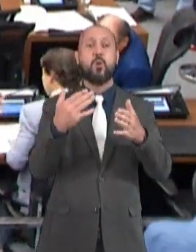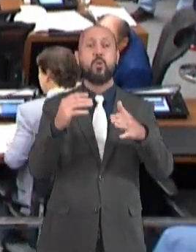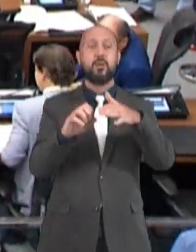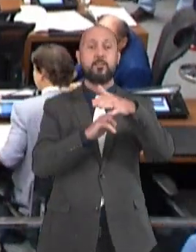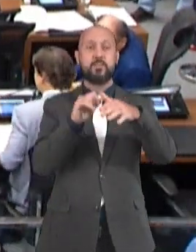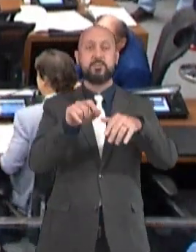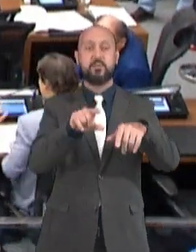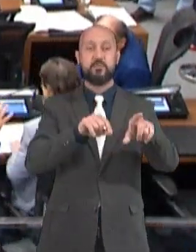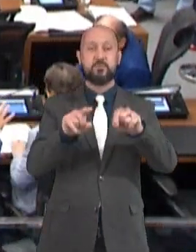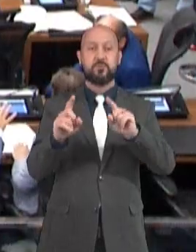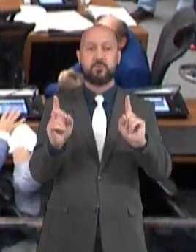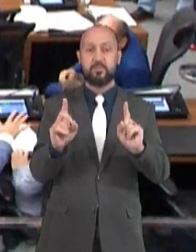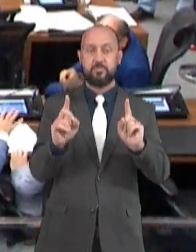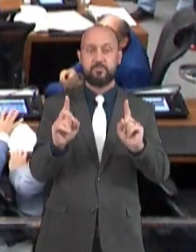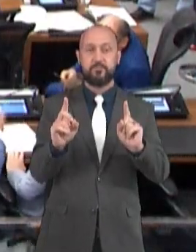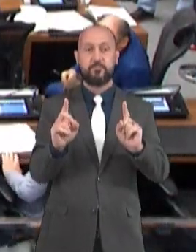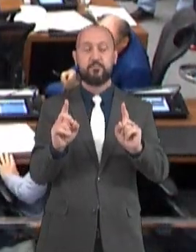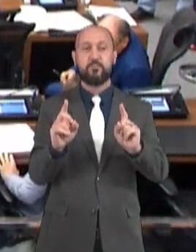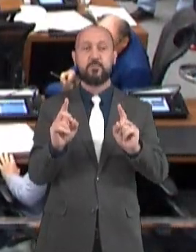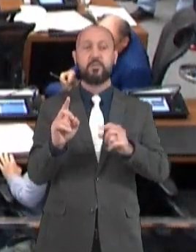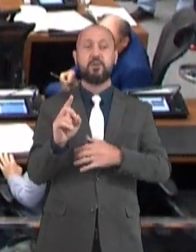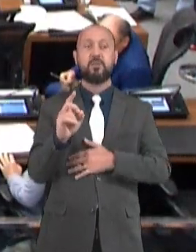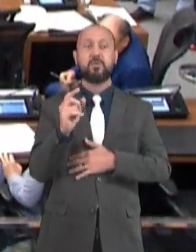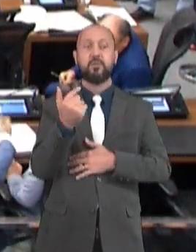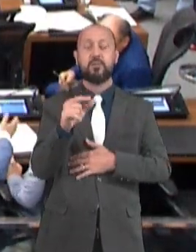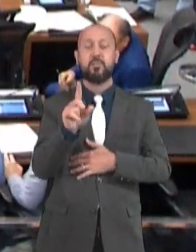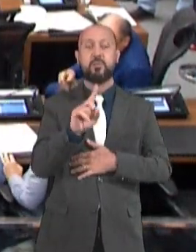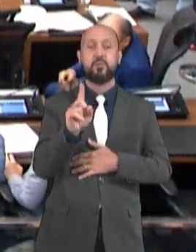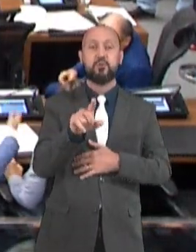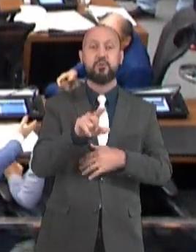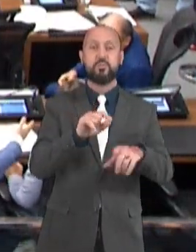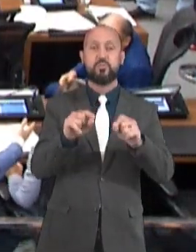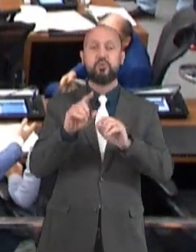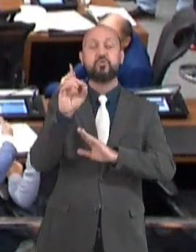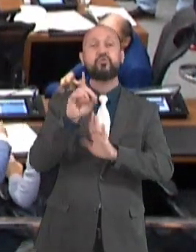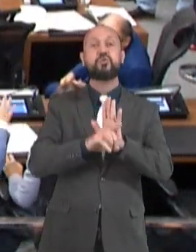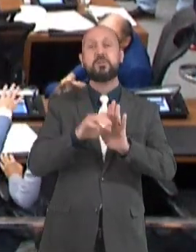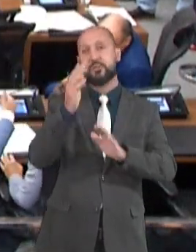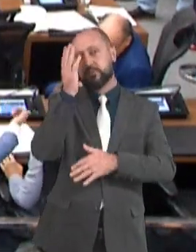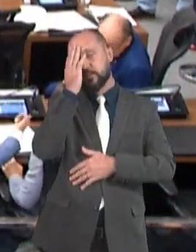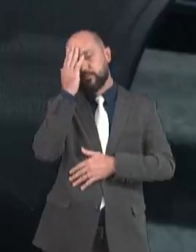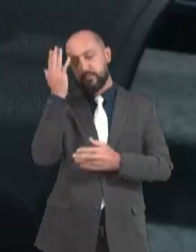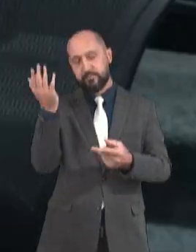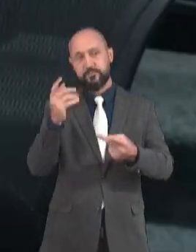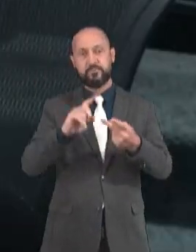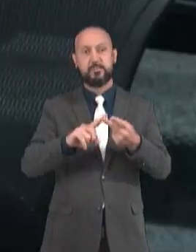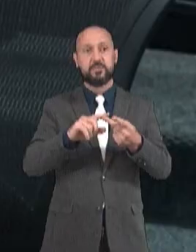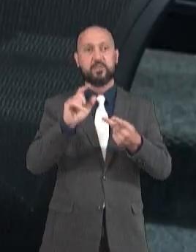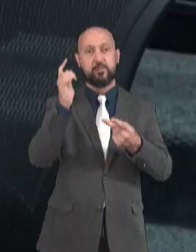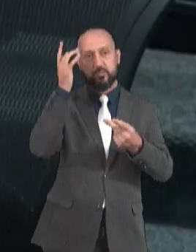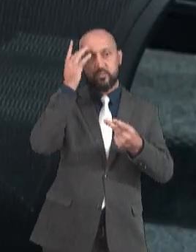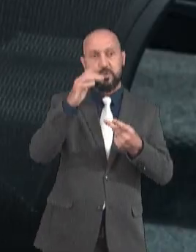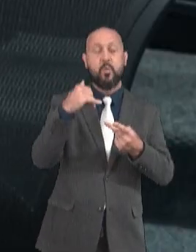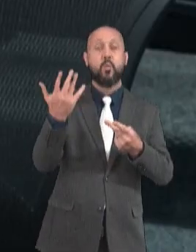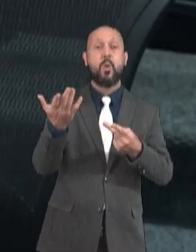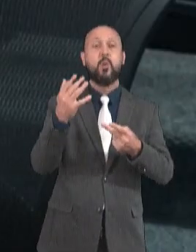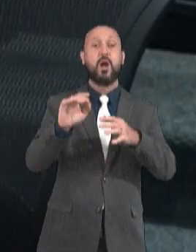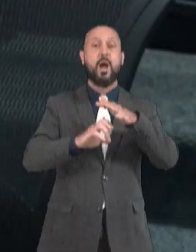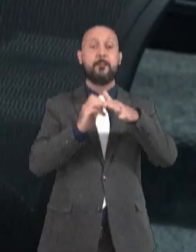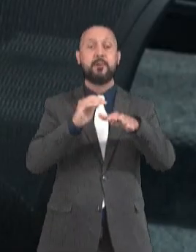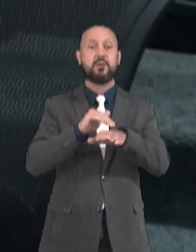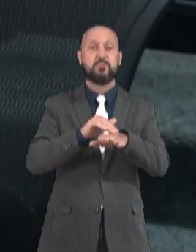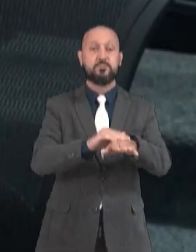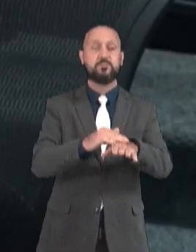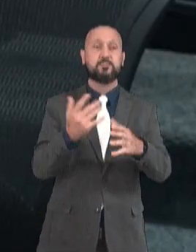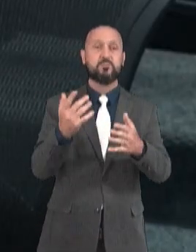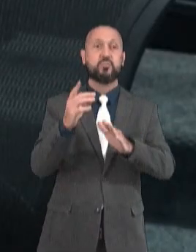ela pode escolher ou não. Então, ela não tem o direito de saber. Então, se ela não sabe qual é a transportadora